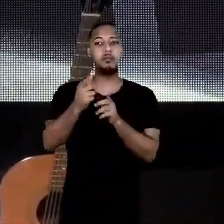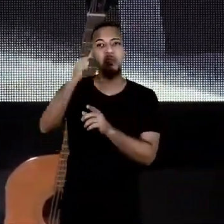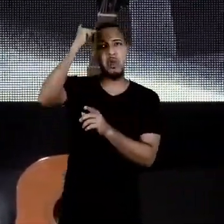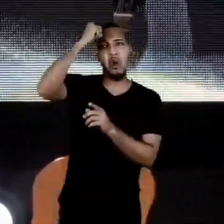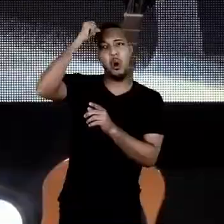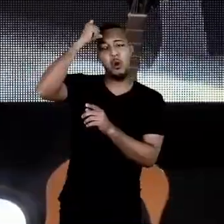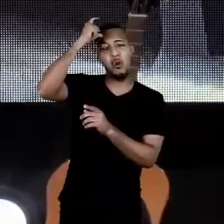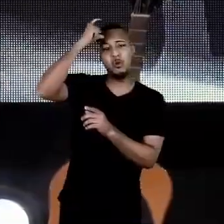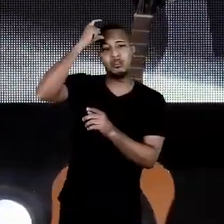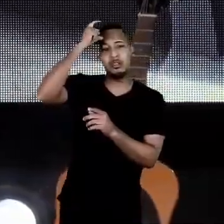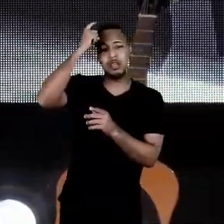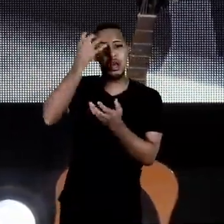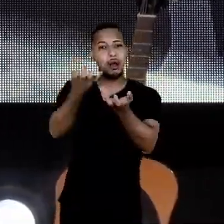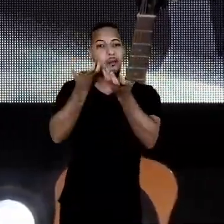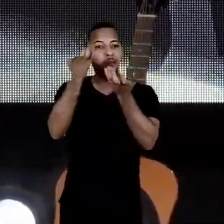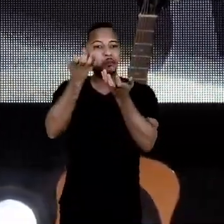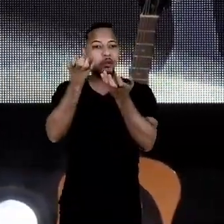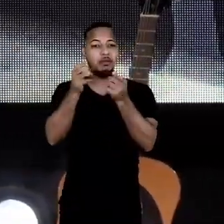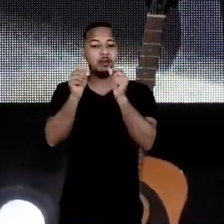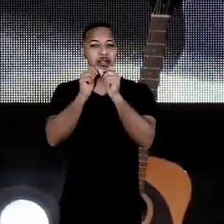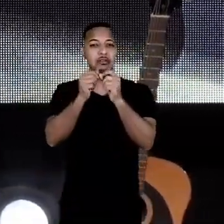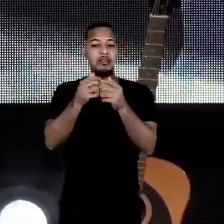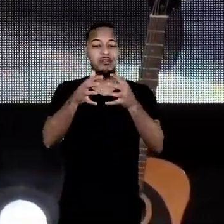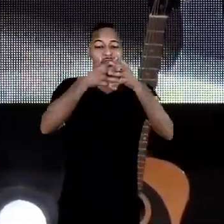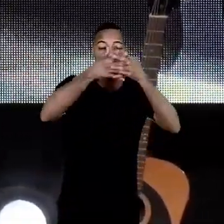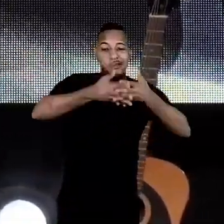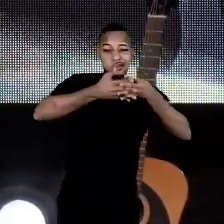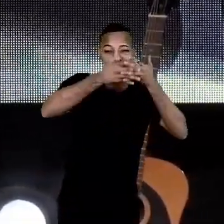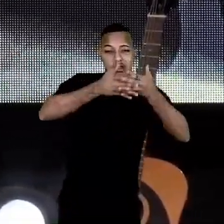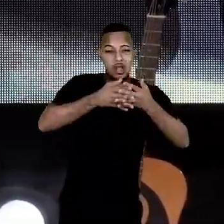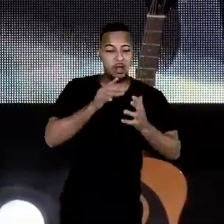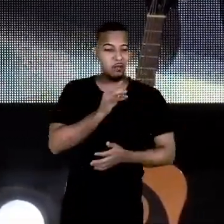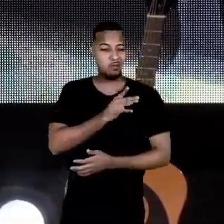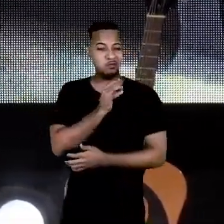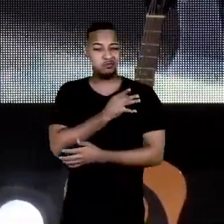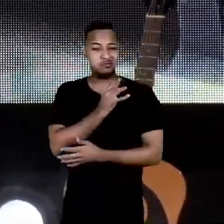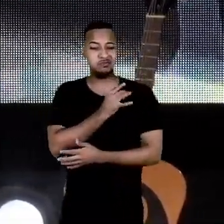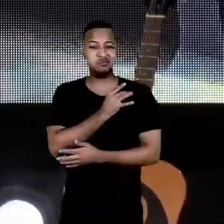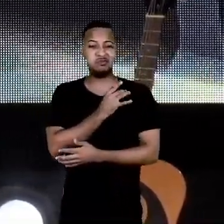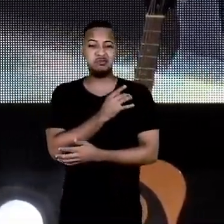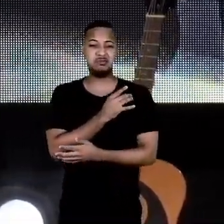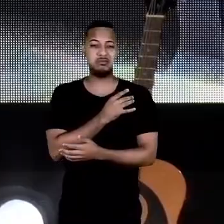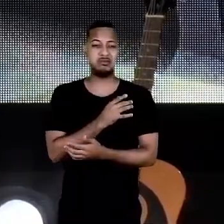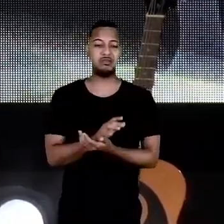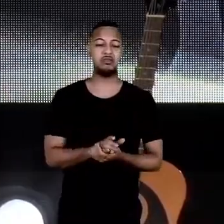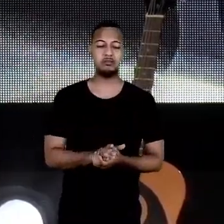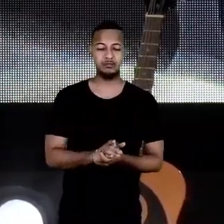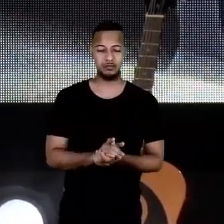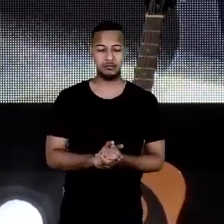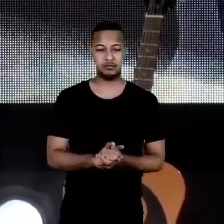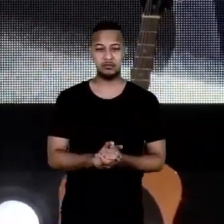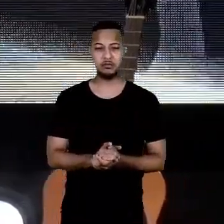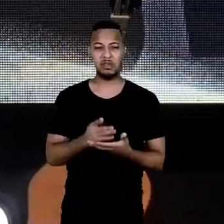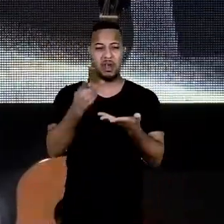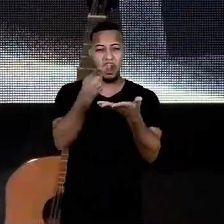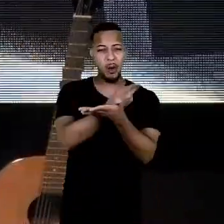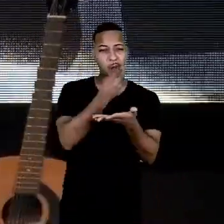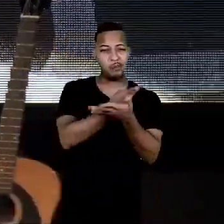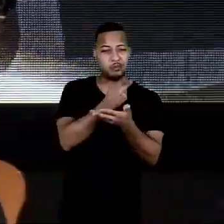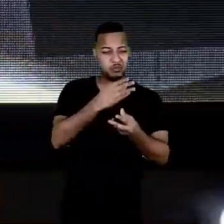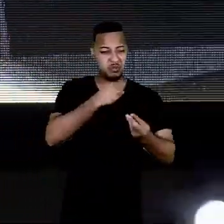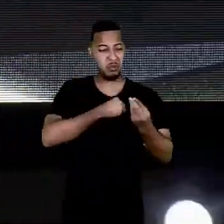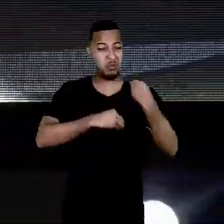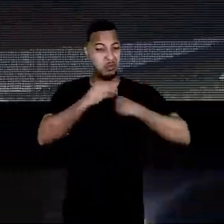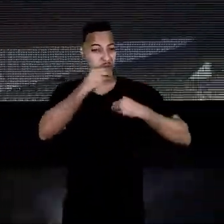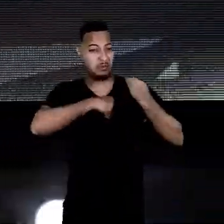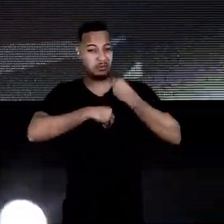nos aprisionar através do desânimo, do medo, da insegurança, da incredulidade. Tantas